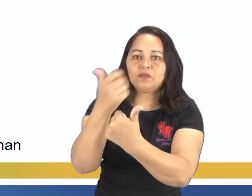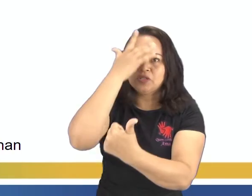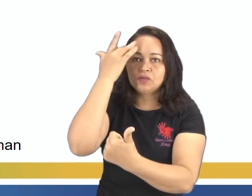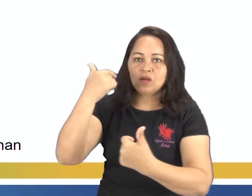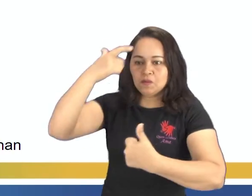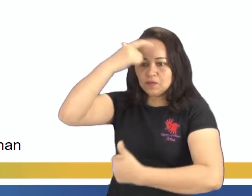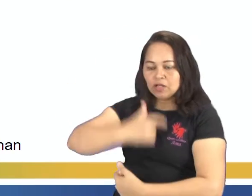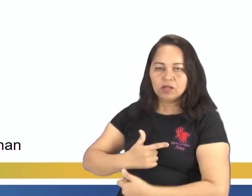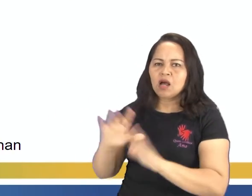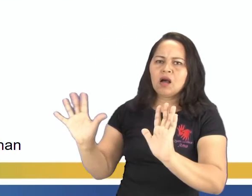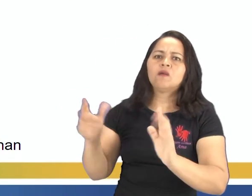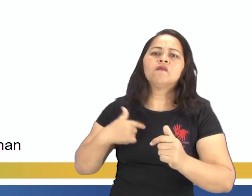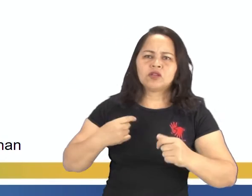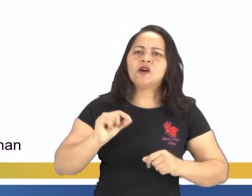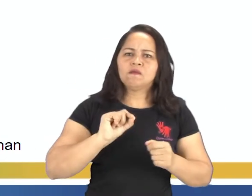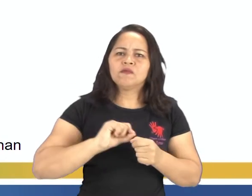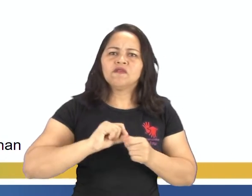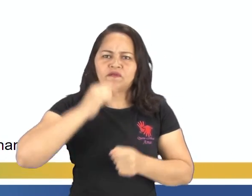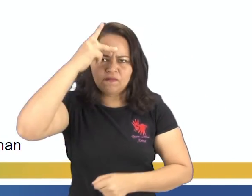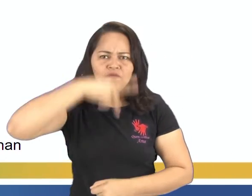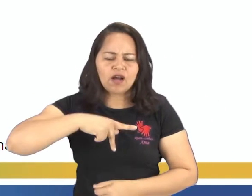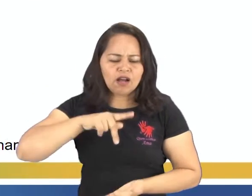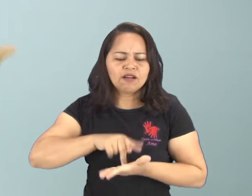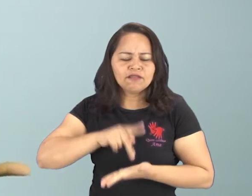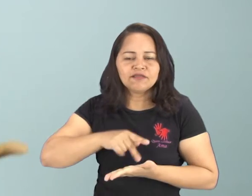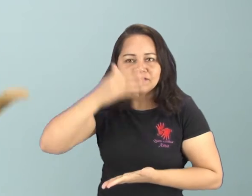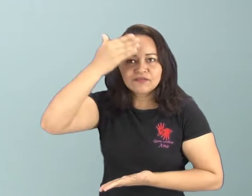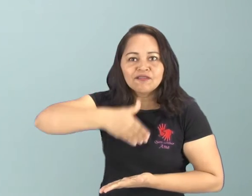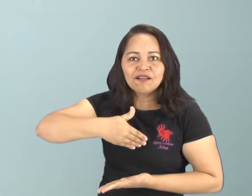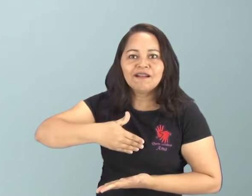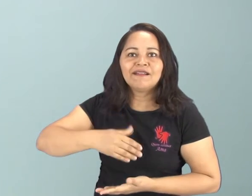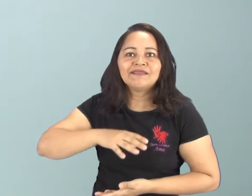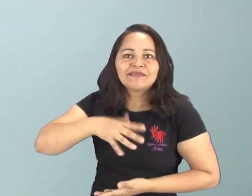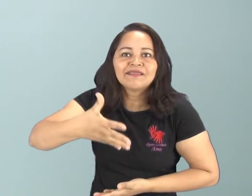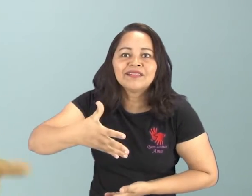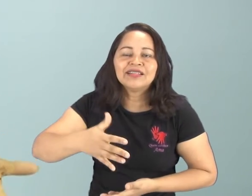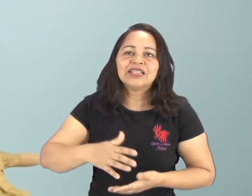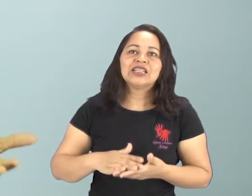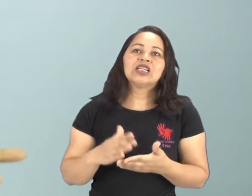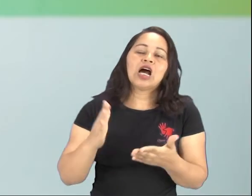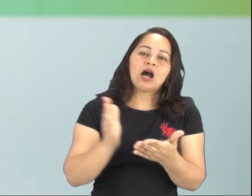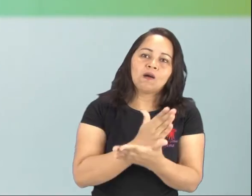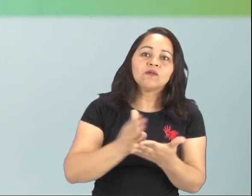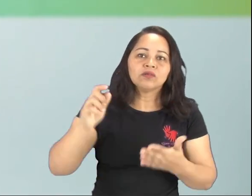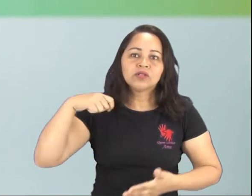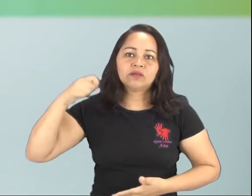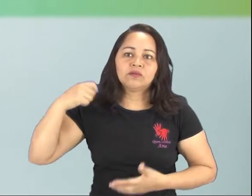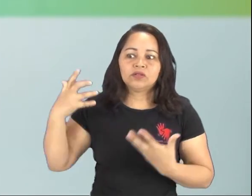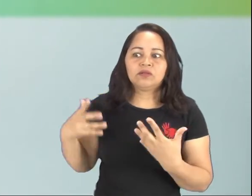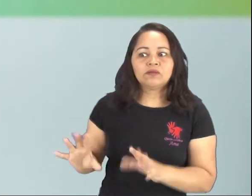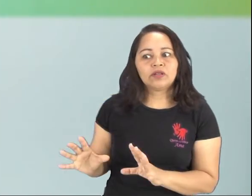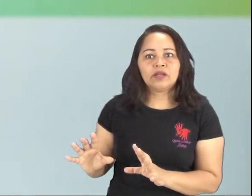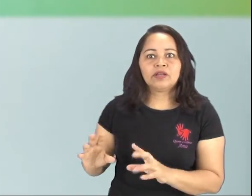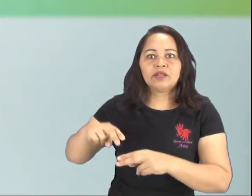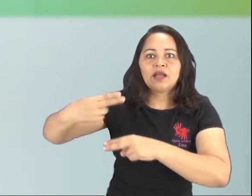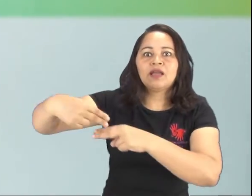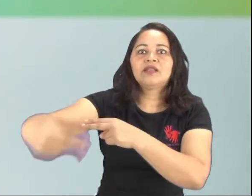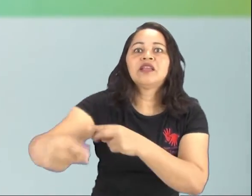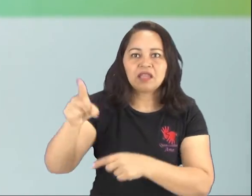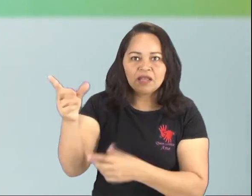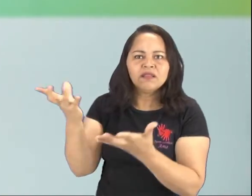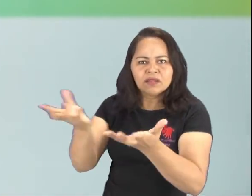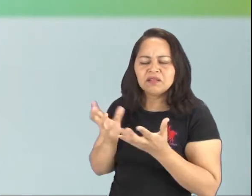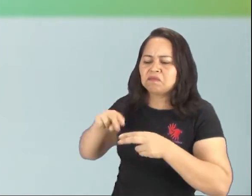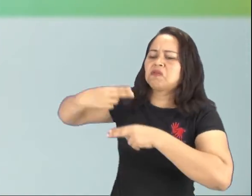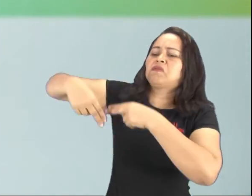efeitos desnecessários. Isso quase o matou algumas vezes e mesmo assim nunca